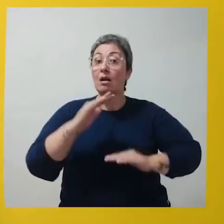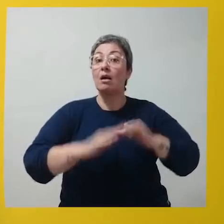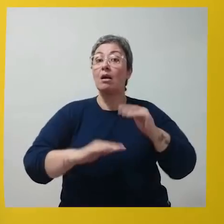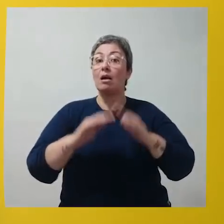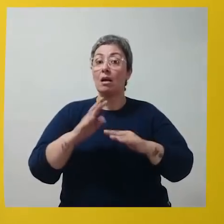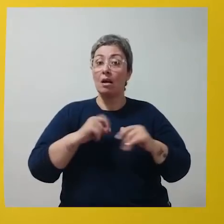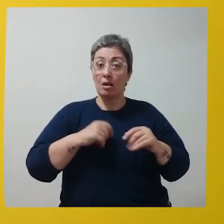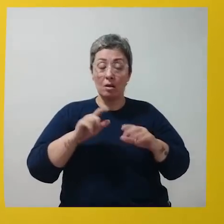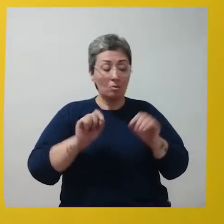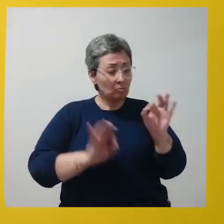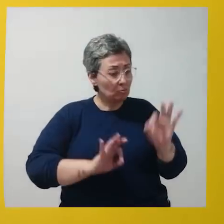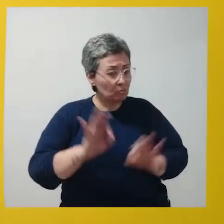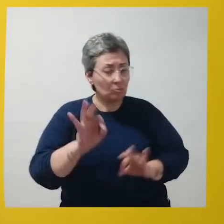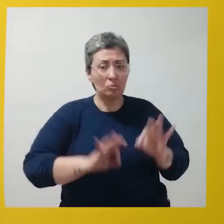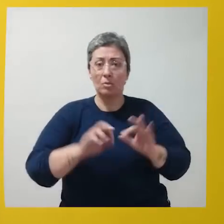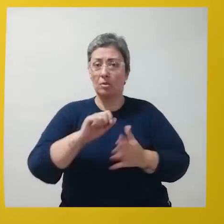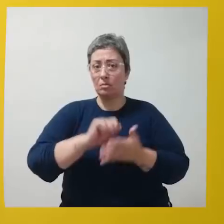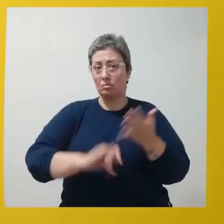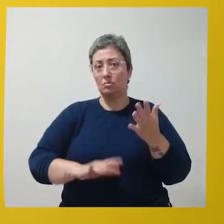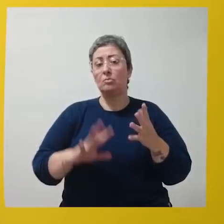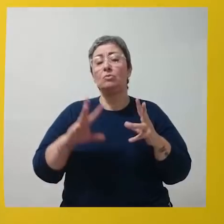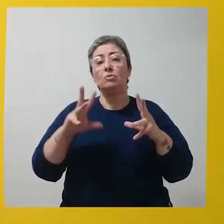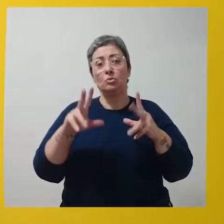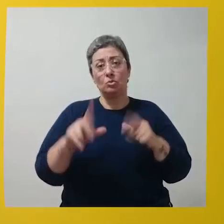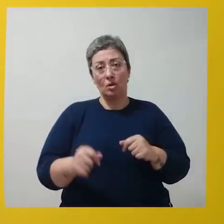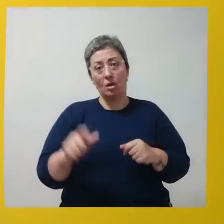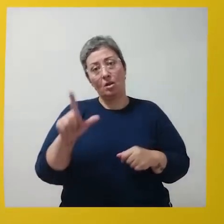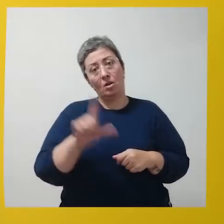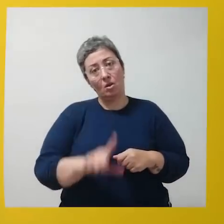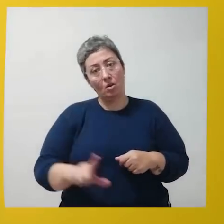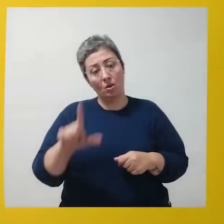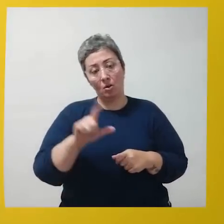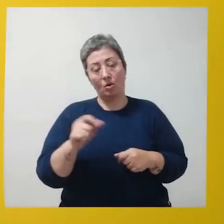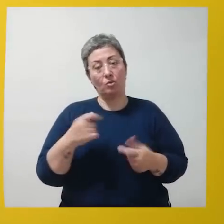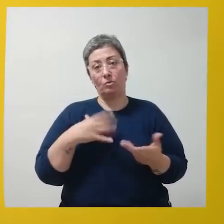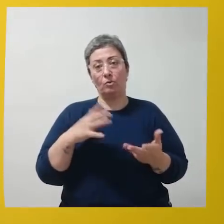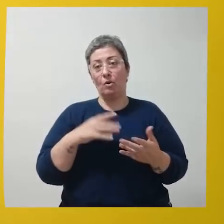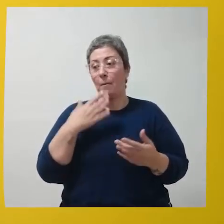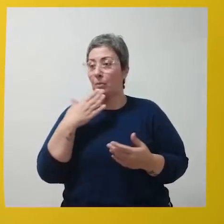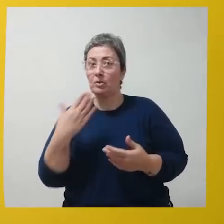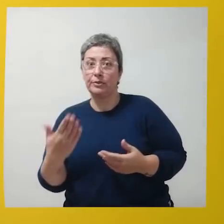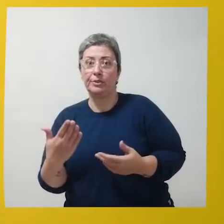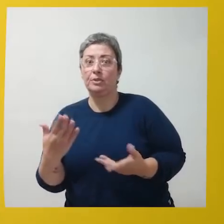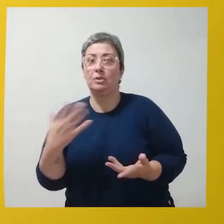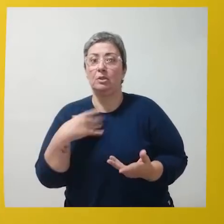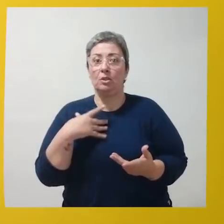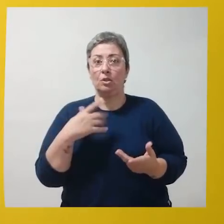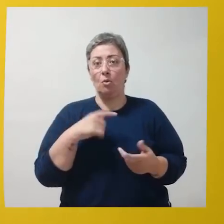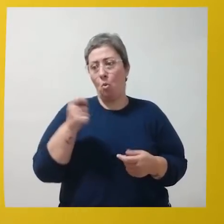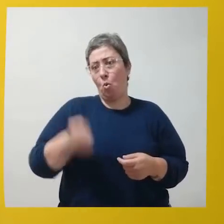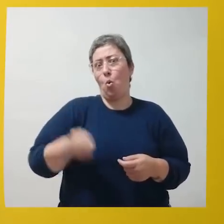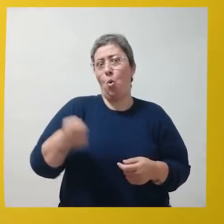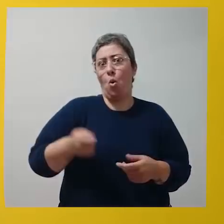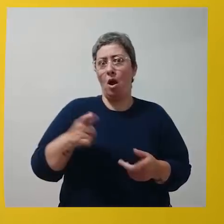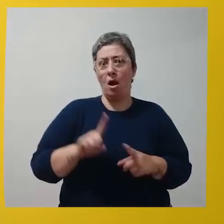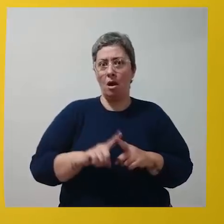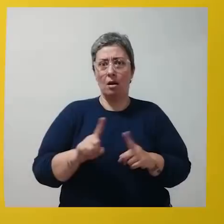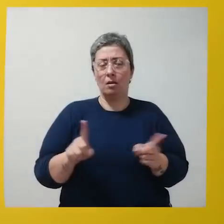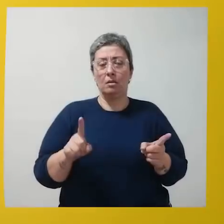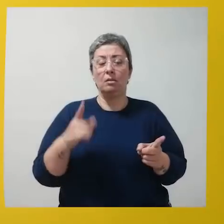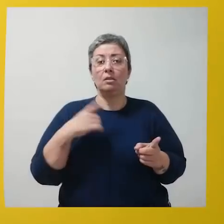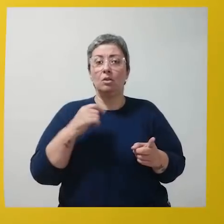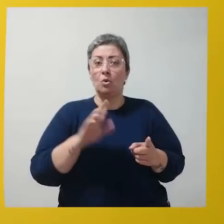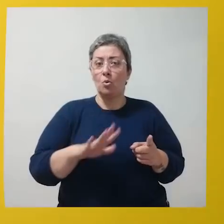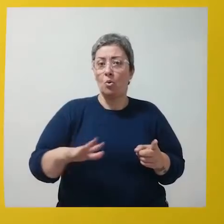é fazer as atividades. E, é claro, eu não vou pedir que essa criança, exigir que essa